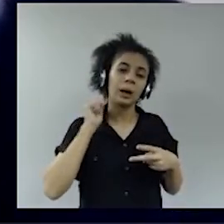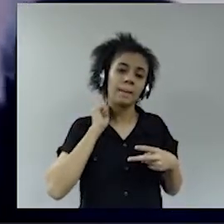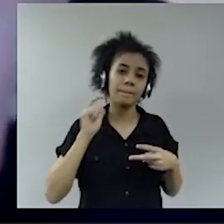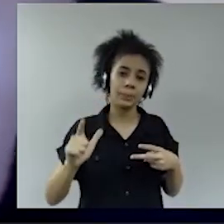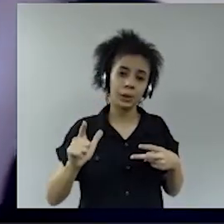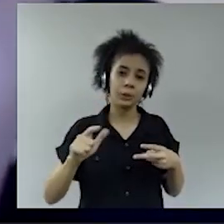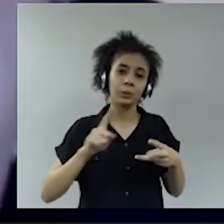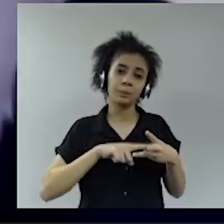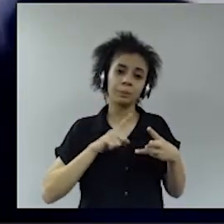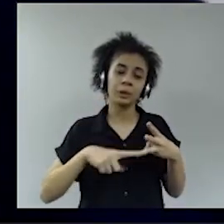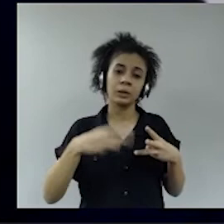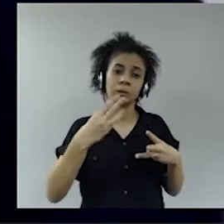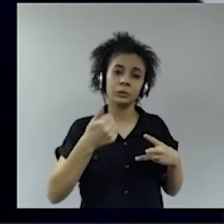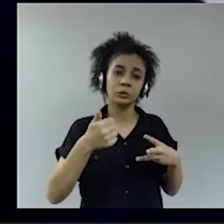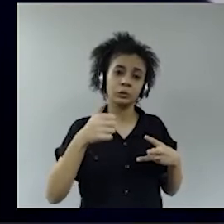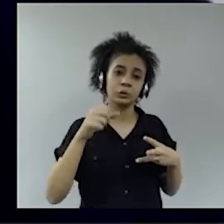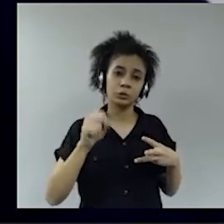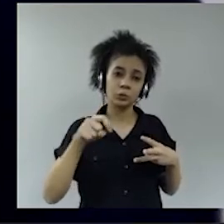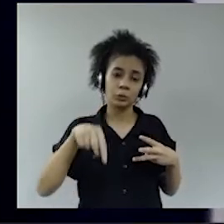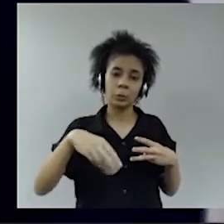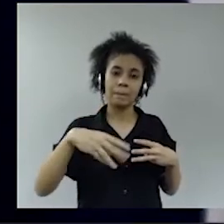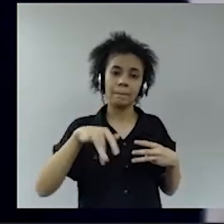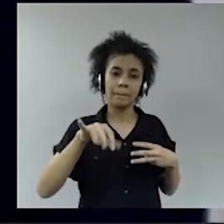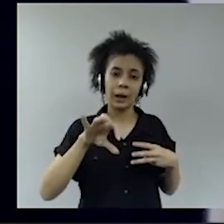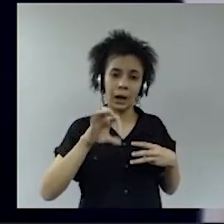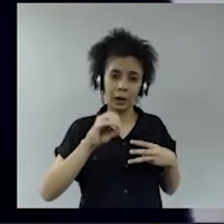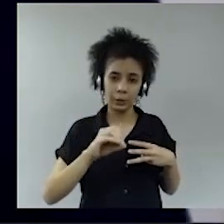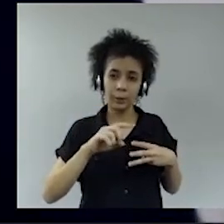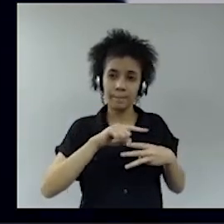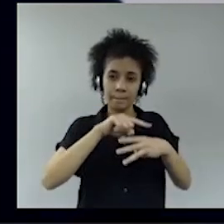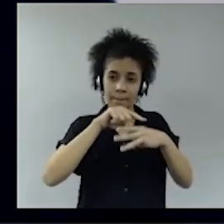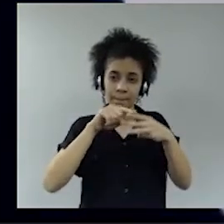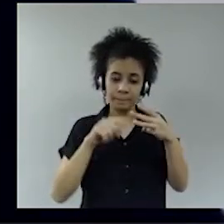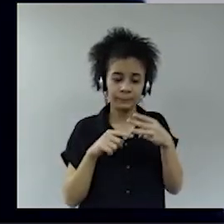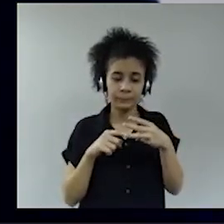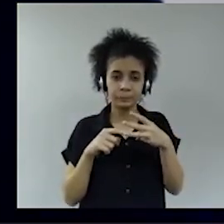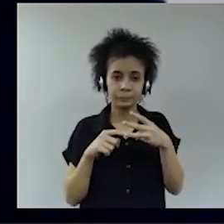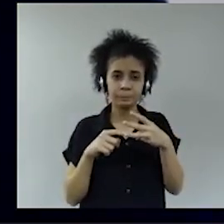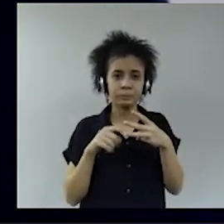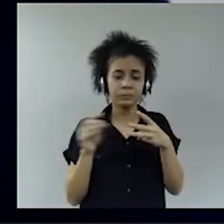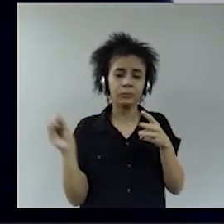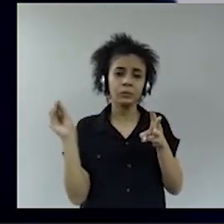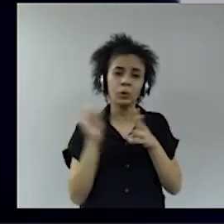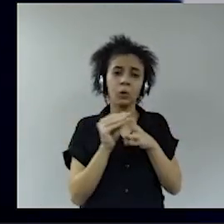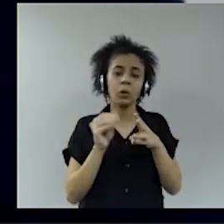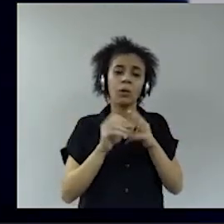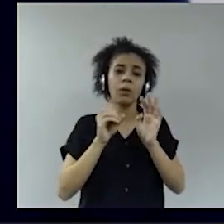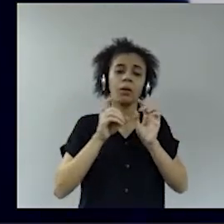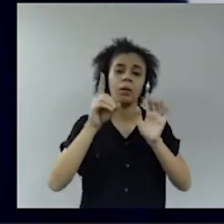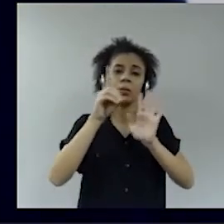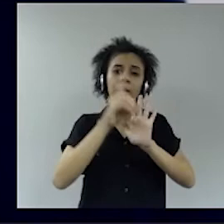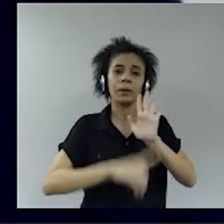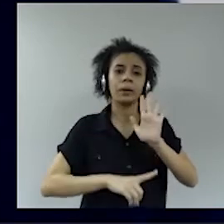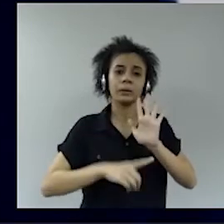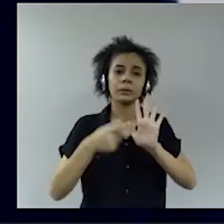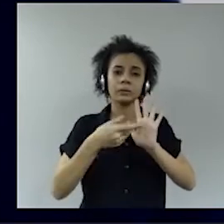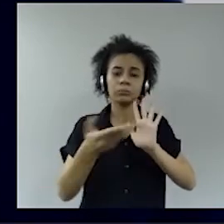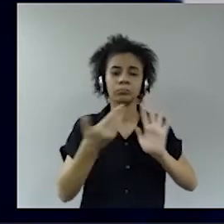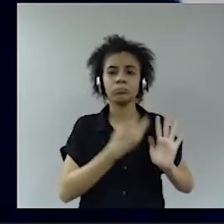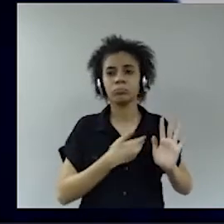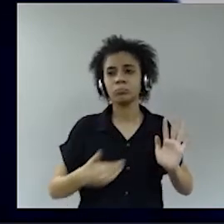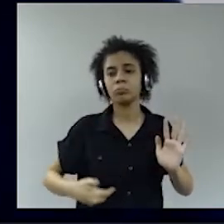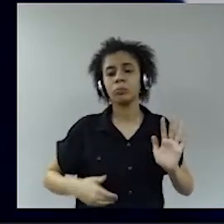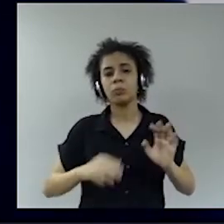a 318 de maio, considerando a declaração pública de pandemia